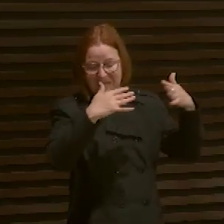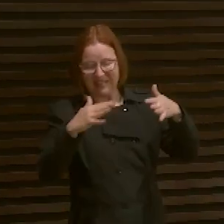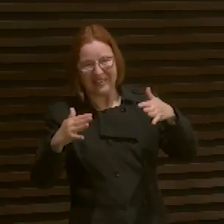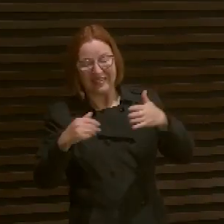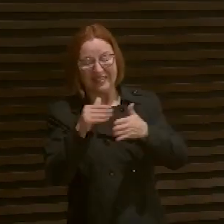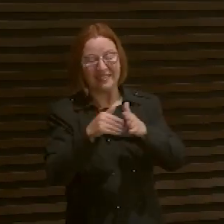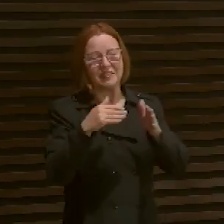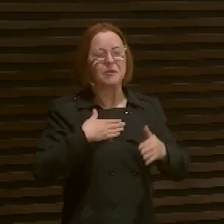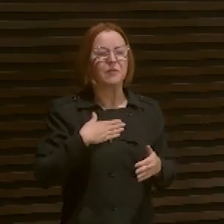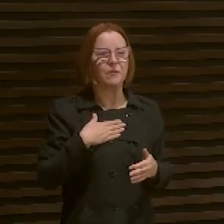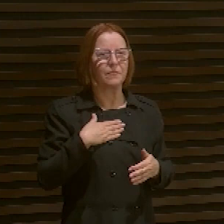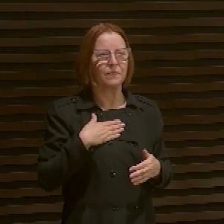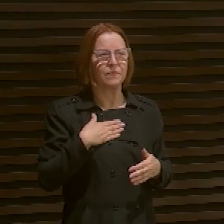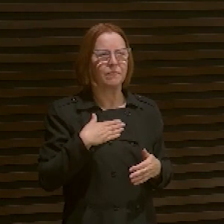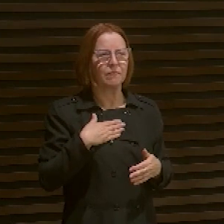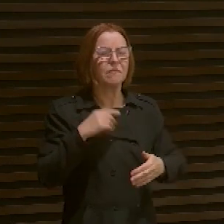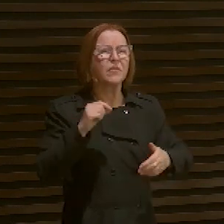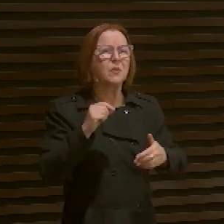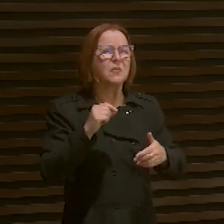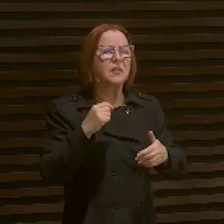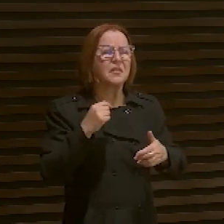O que te aflige hoje?